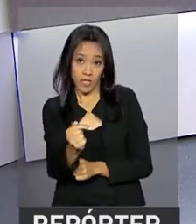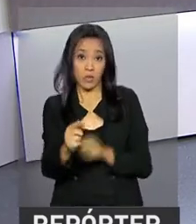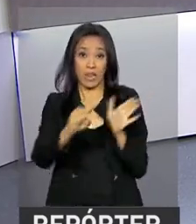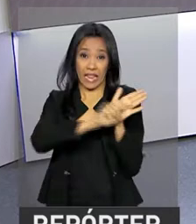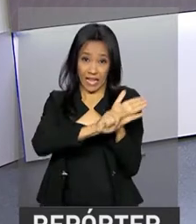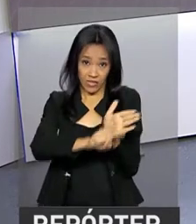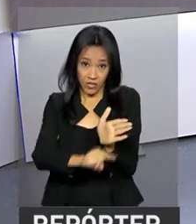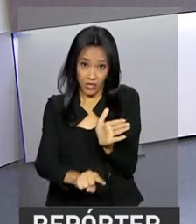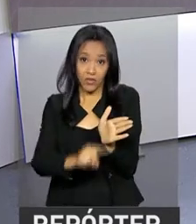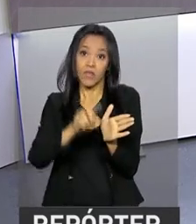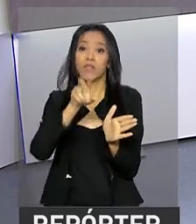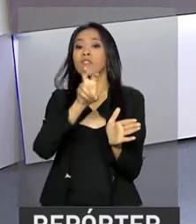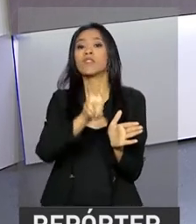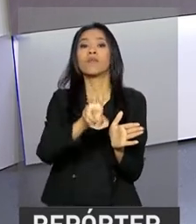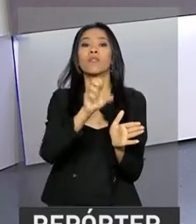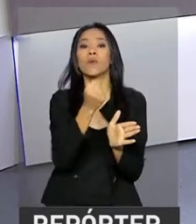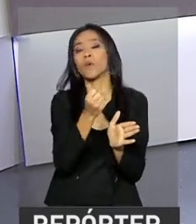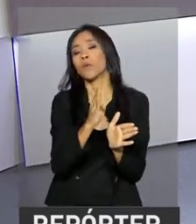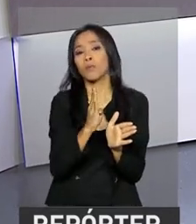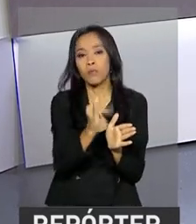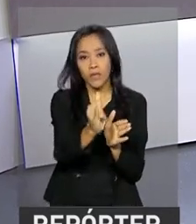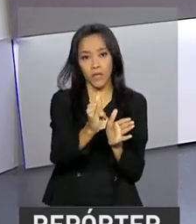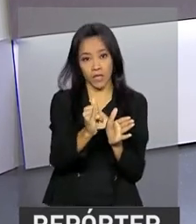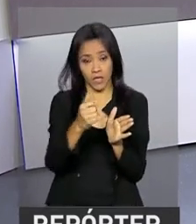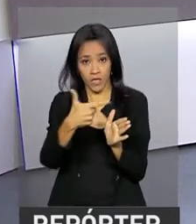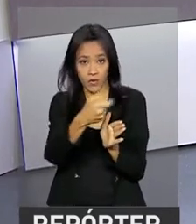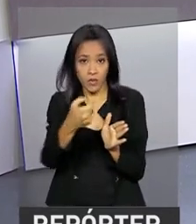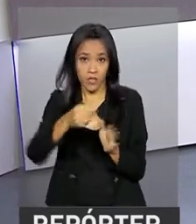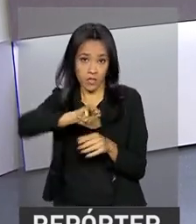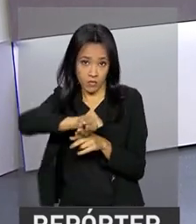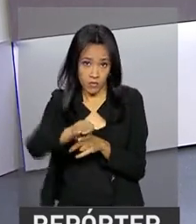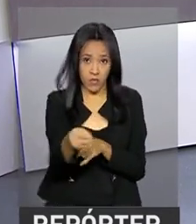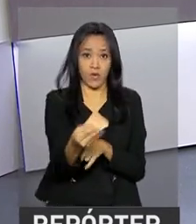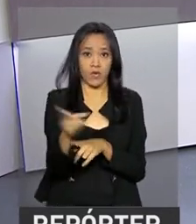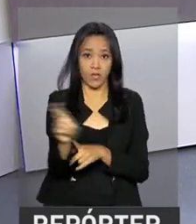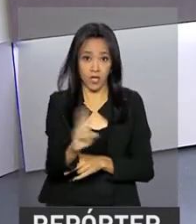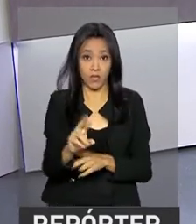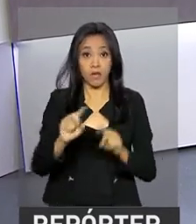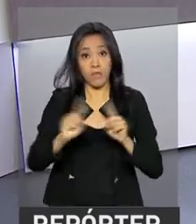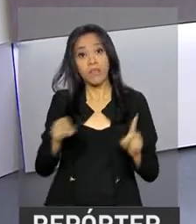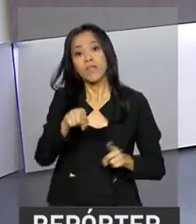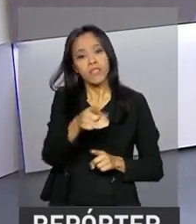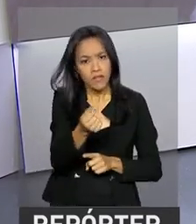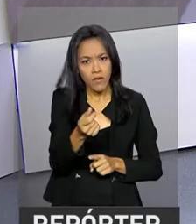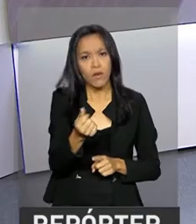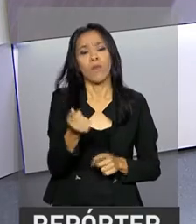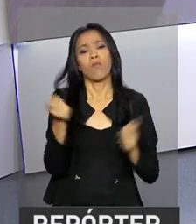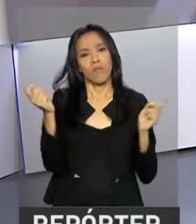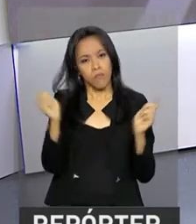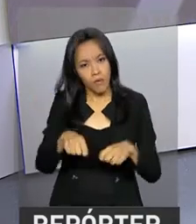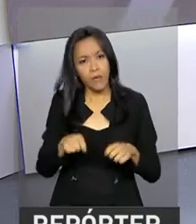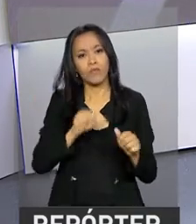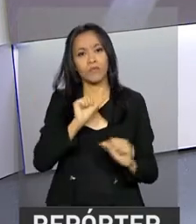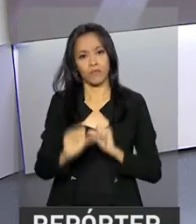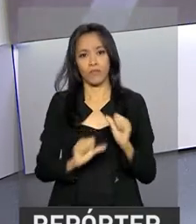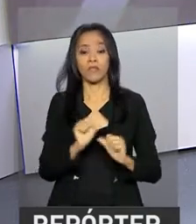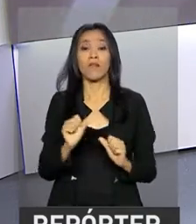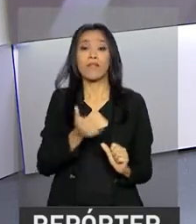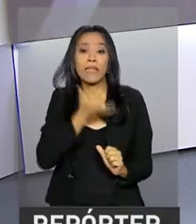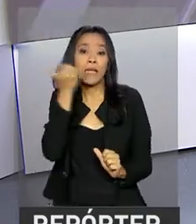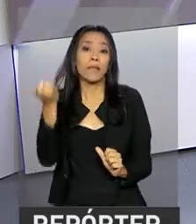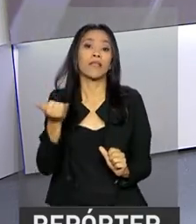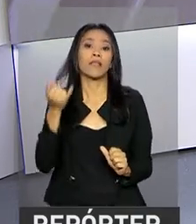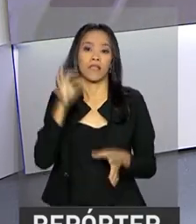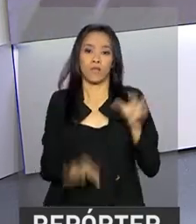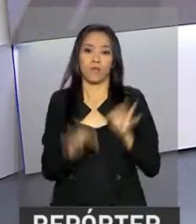negativo é de 58 bilhões e 200 milhões de reais. Mas esse valor pode mudar, vai depender de